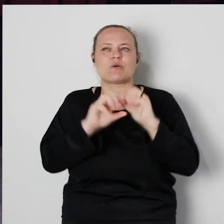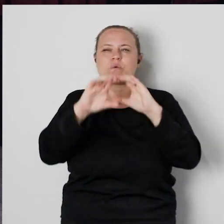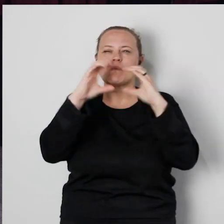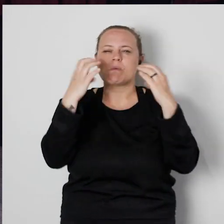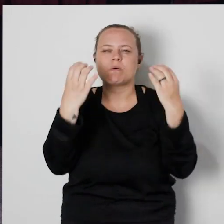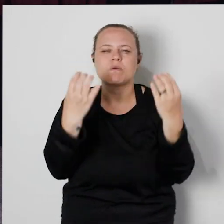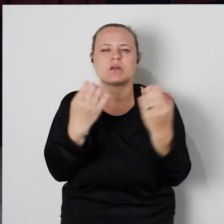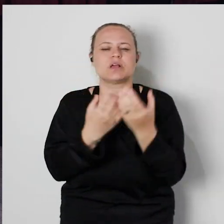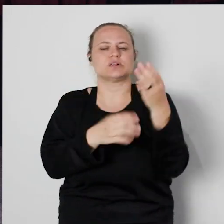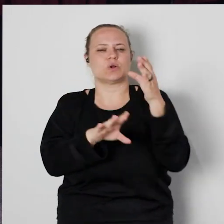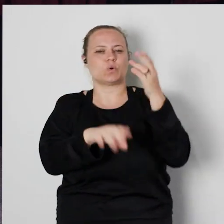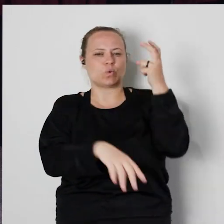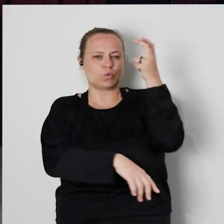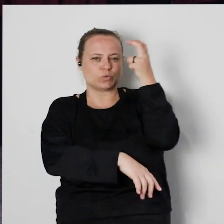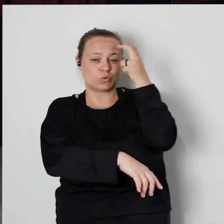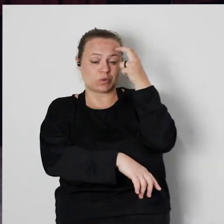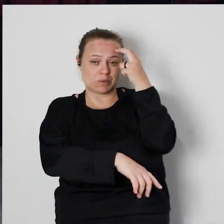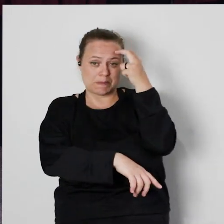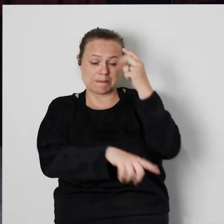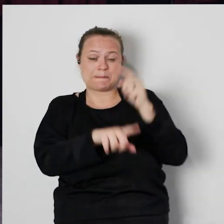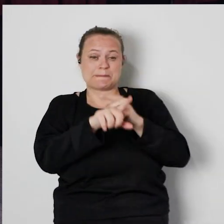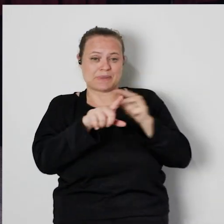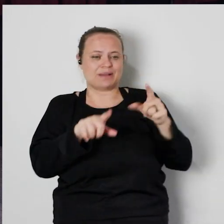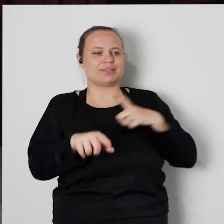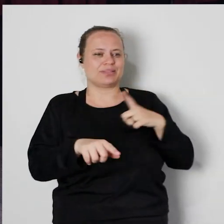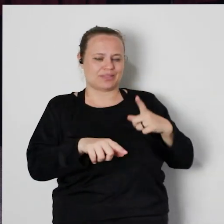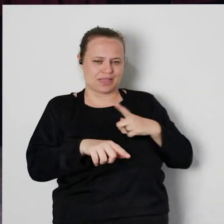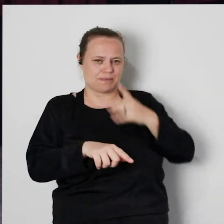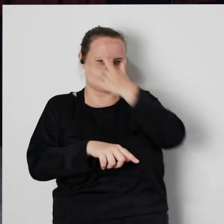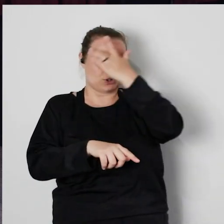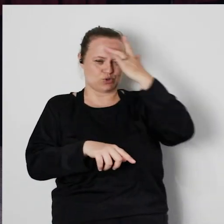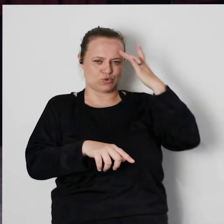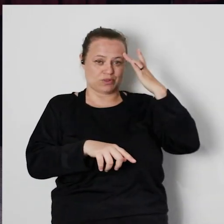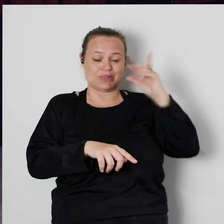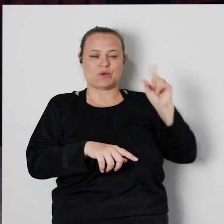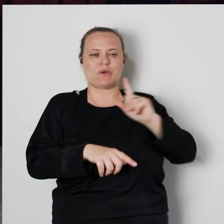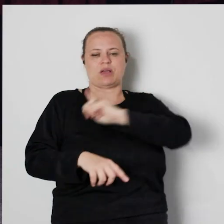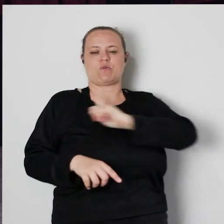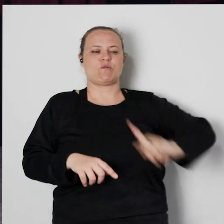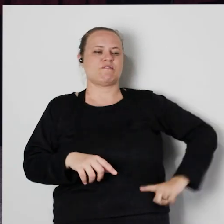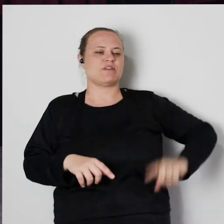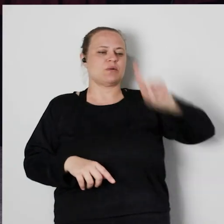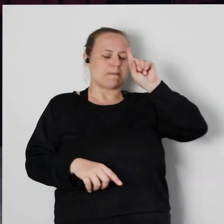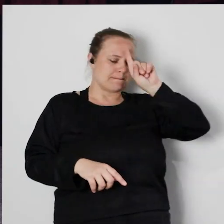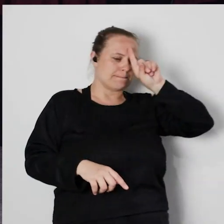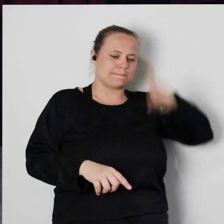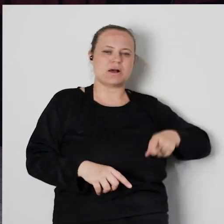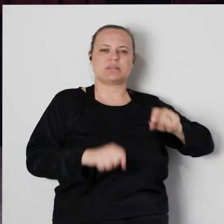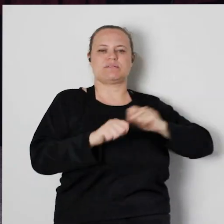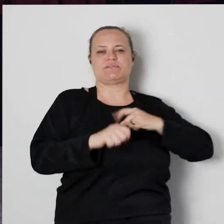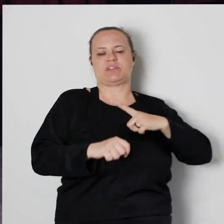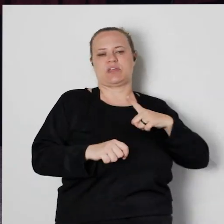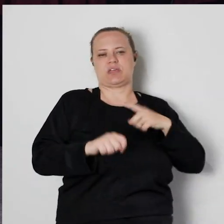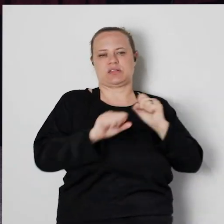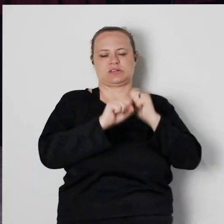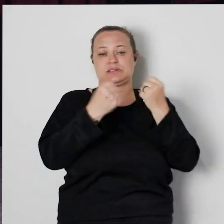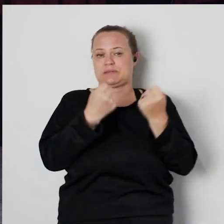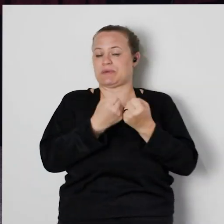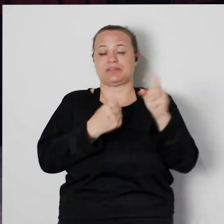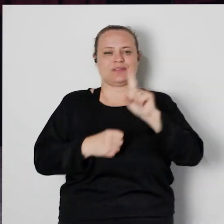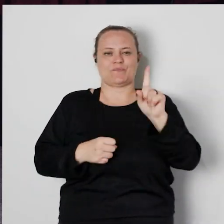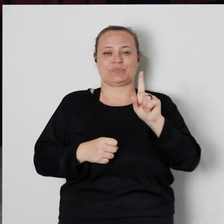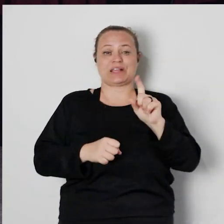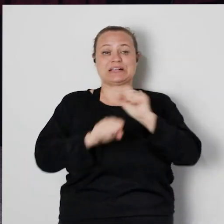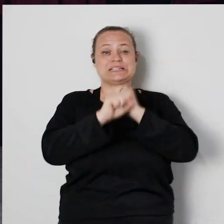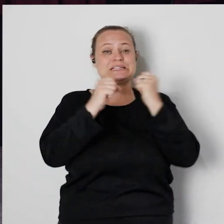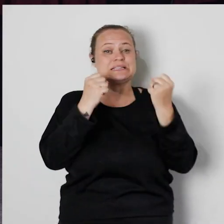a partir de 2003, com conferências nacionais de cultura, onde E aí, por isso, de um caráter participativo, ou seja,